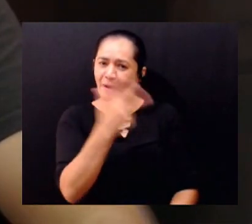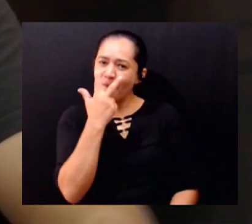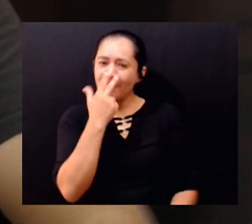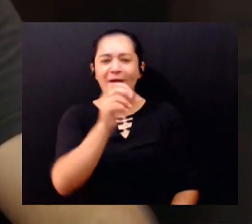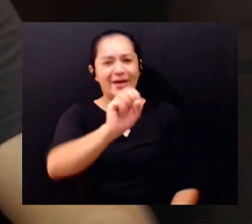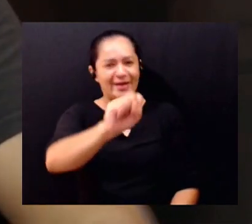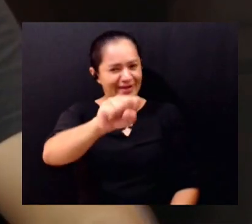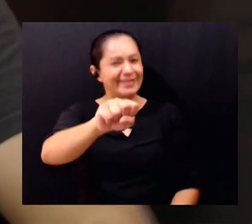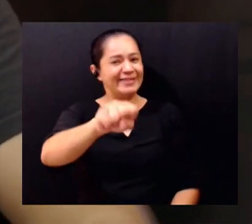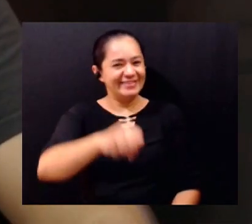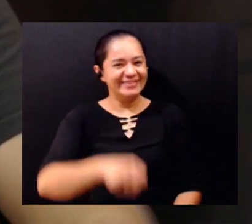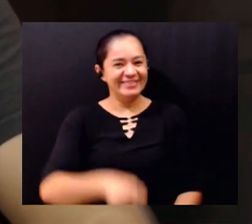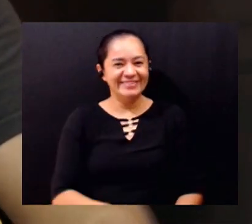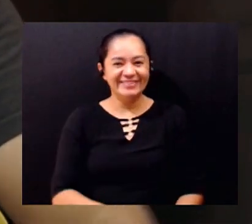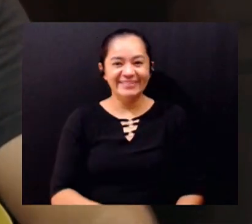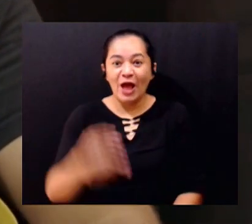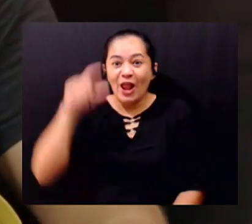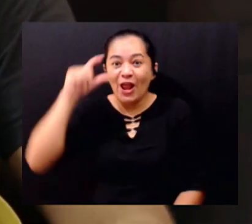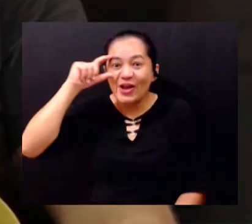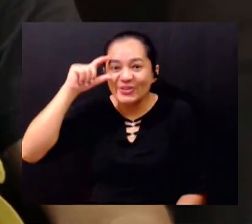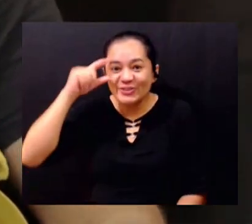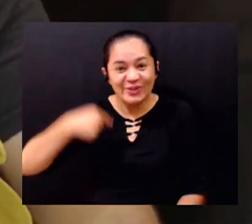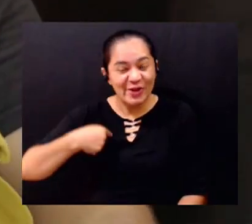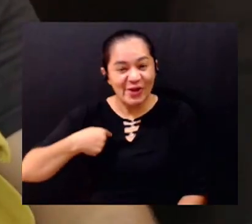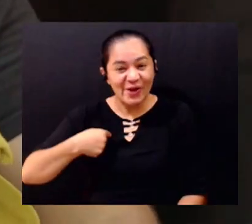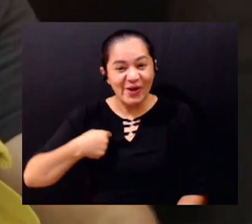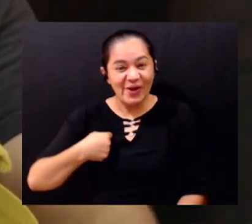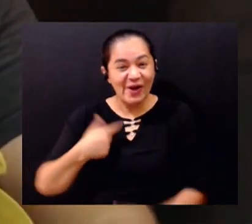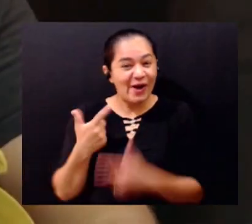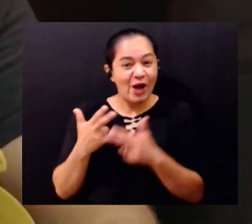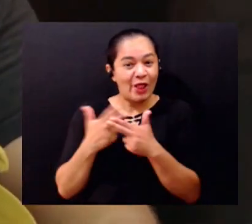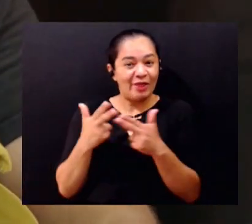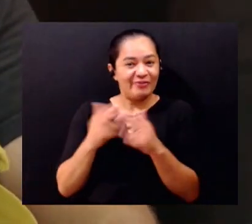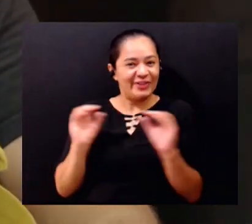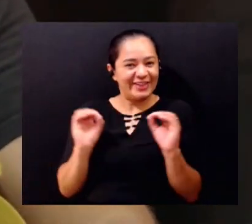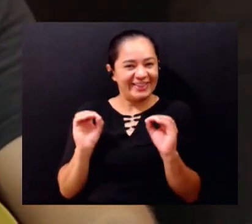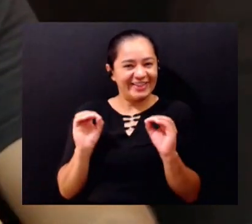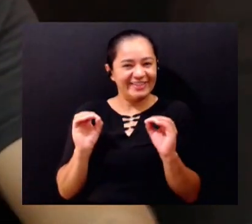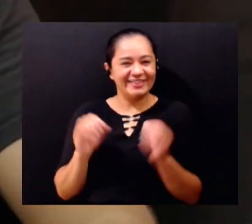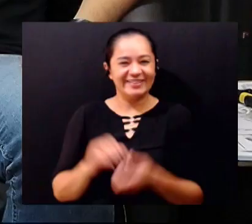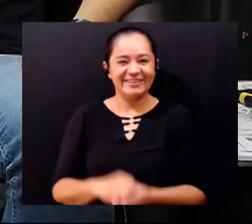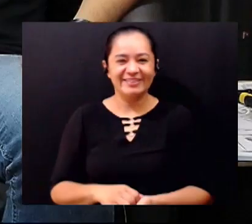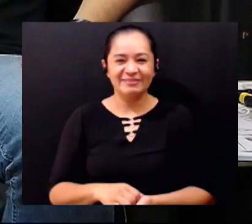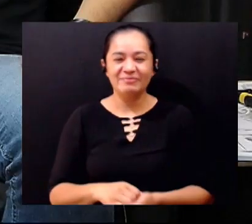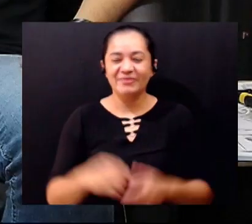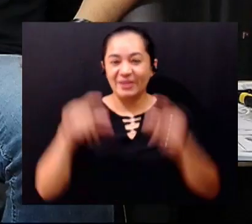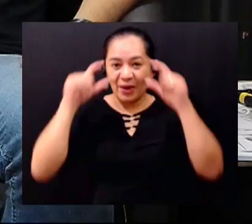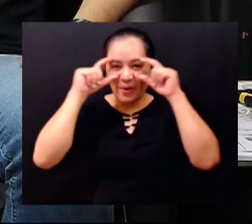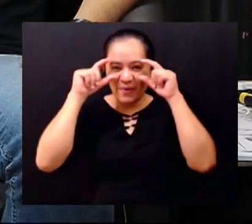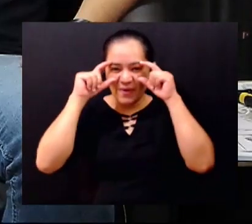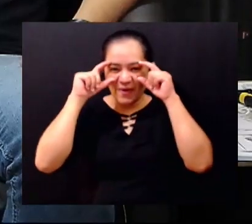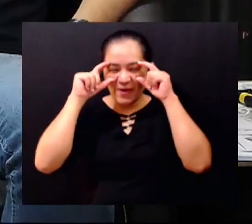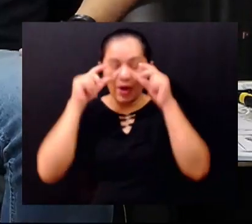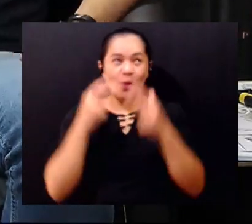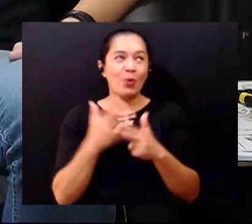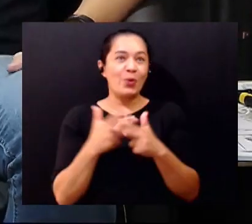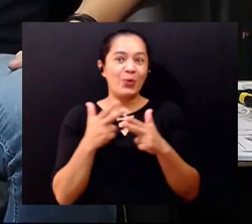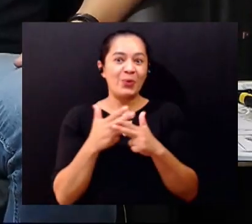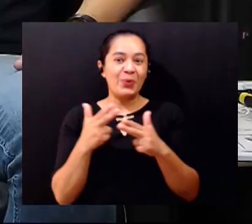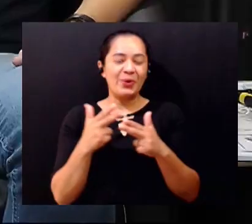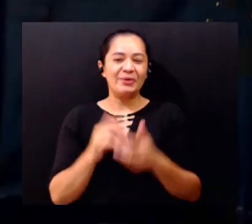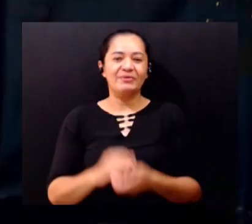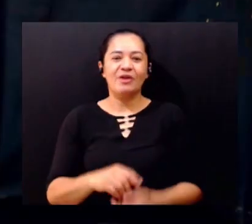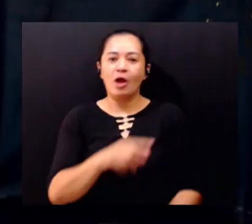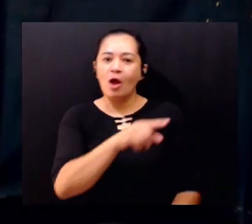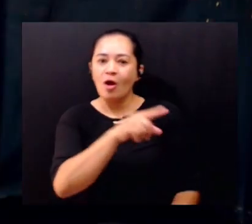louco, de óculos eu não Ele consegui parece disfarçar. com você, esse carinha. Então, Olha eu coloquei só. esse óculos para disfarçar, mas... Recebendo no estúdio, então, o